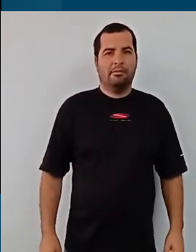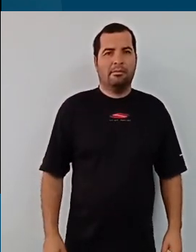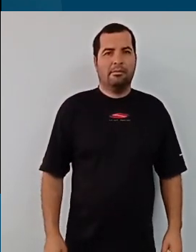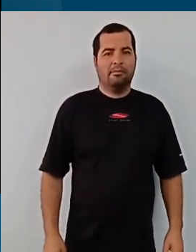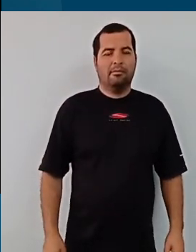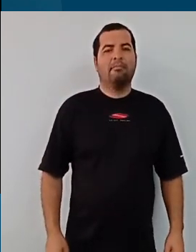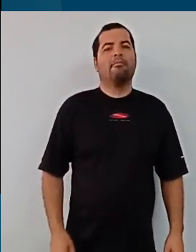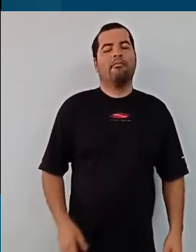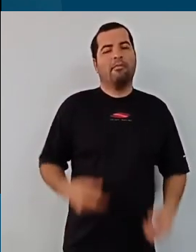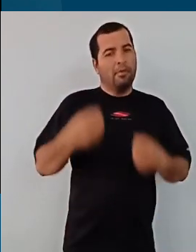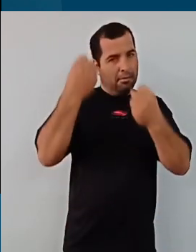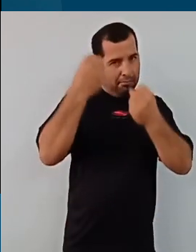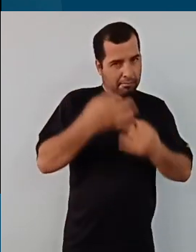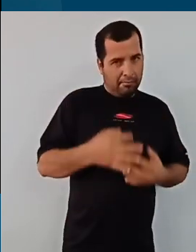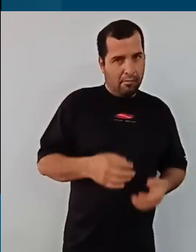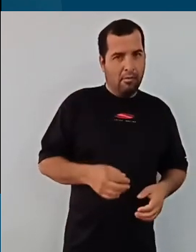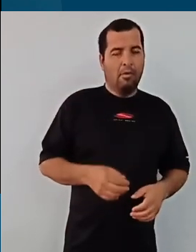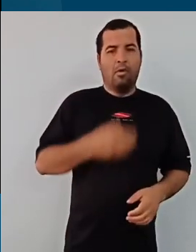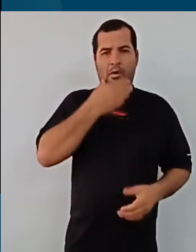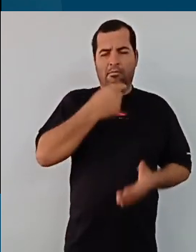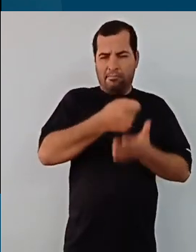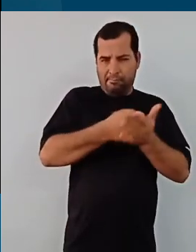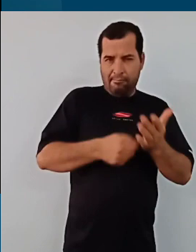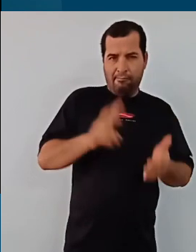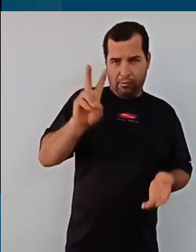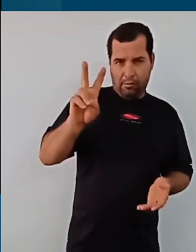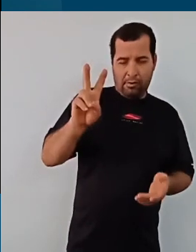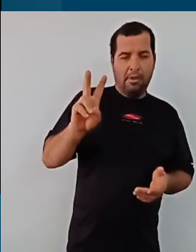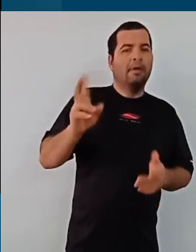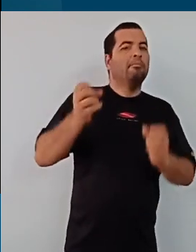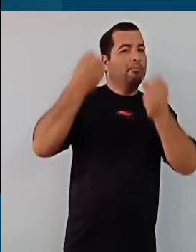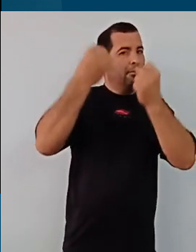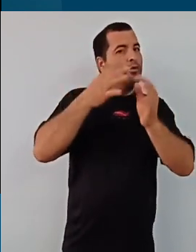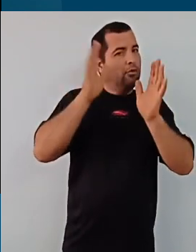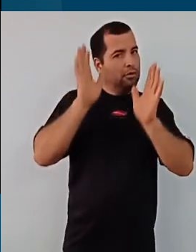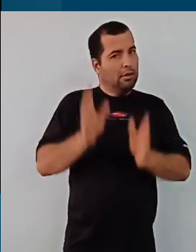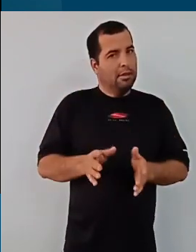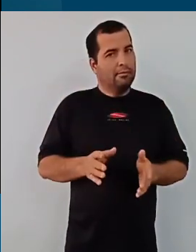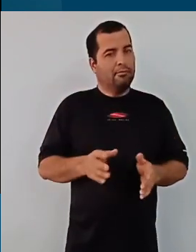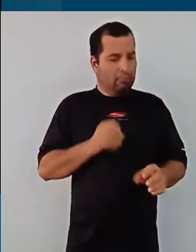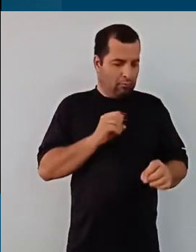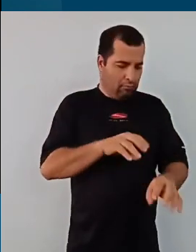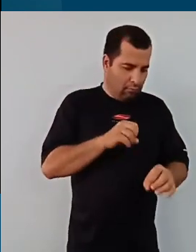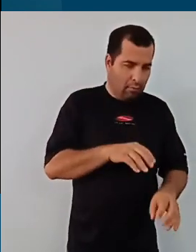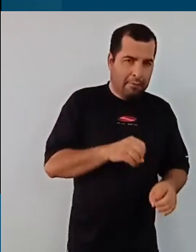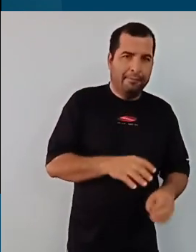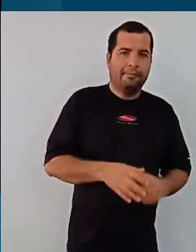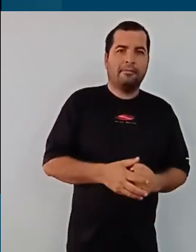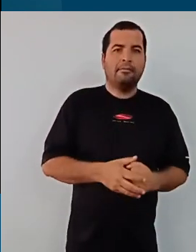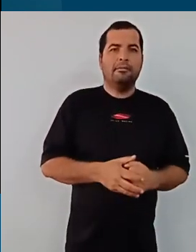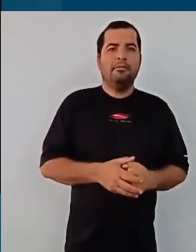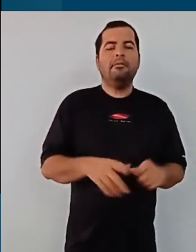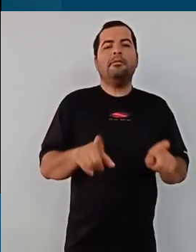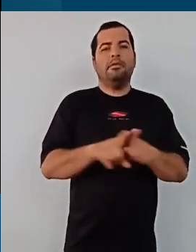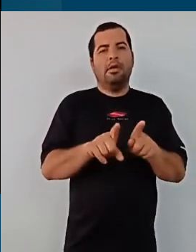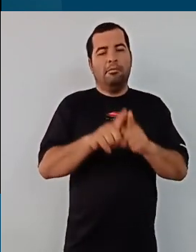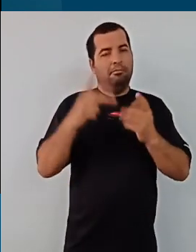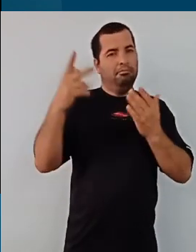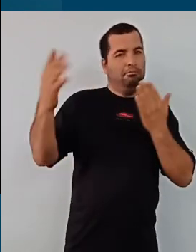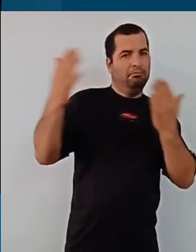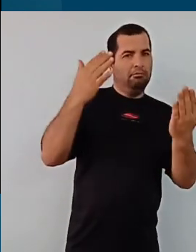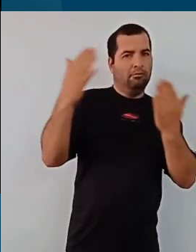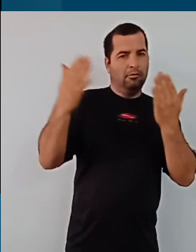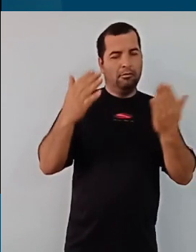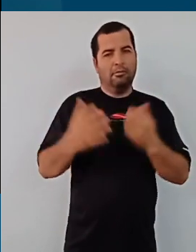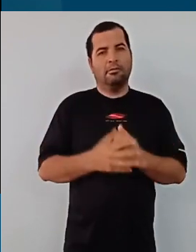o Vygotsky, como um precursor da educação e da psicologia